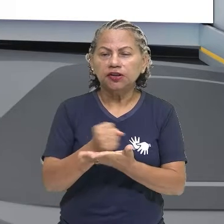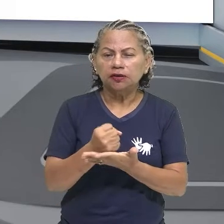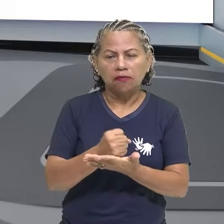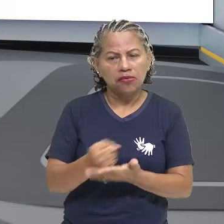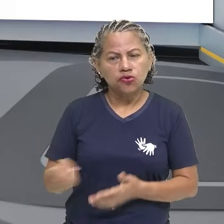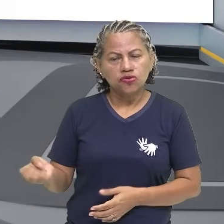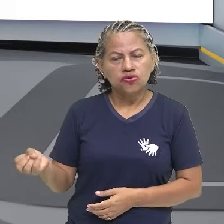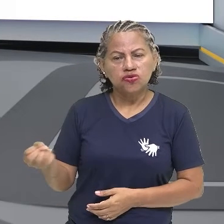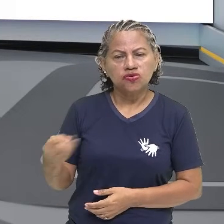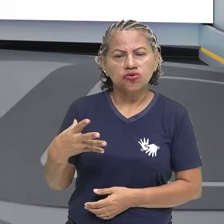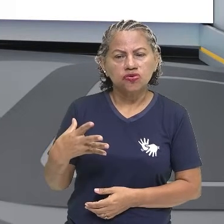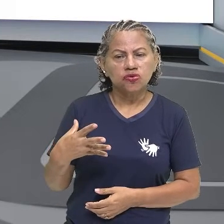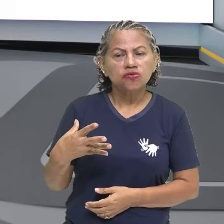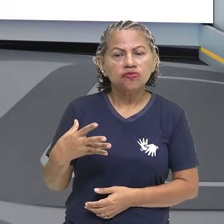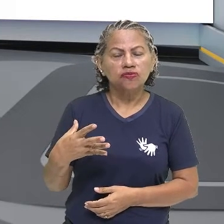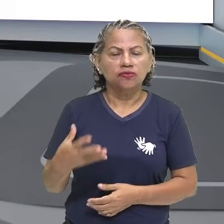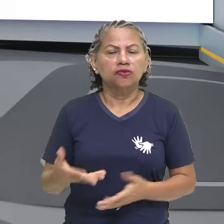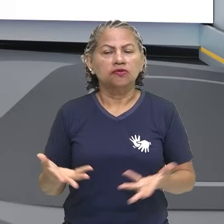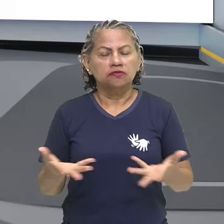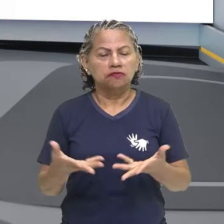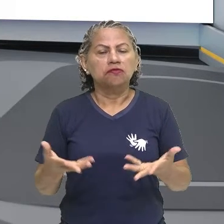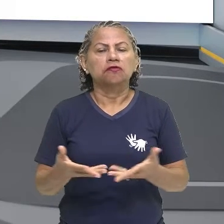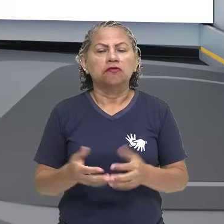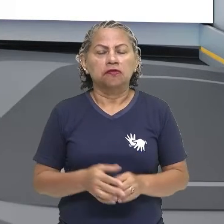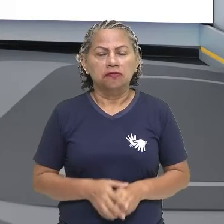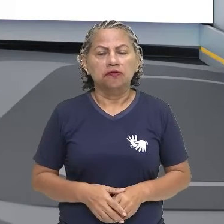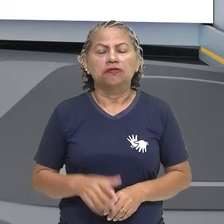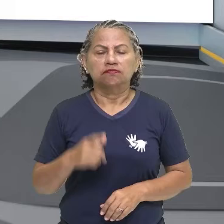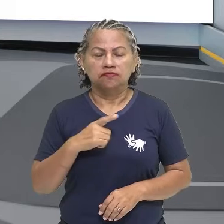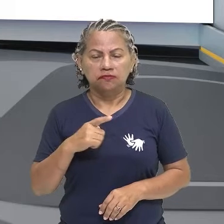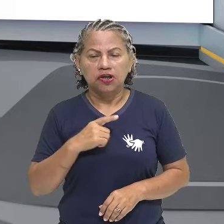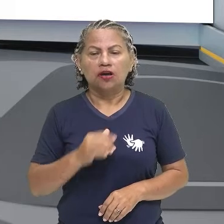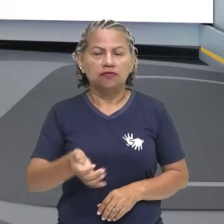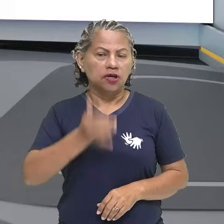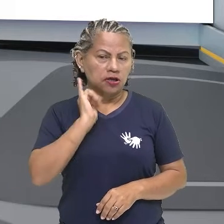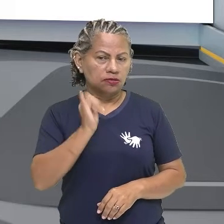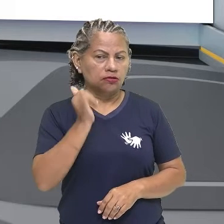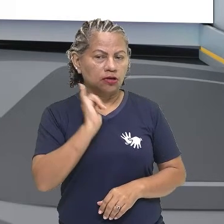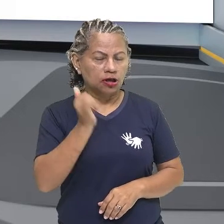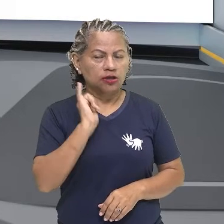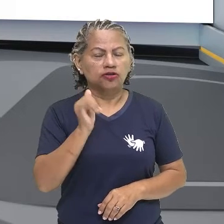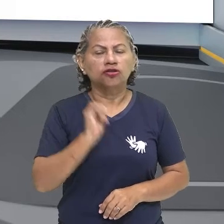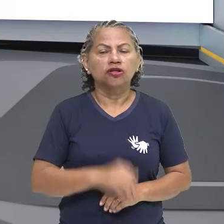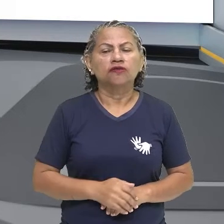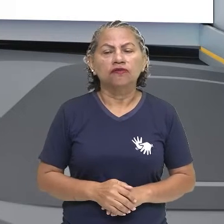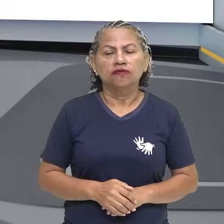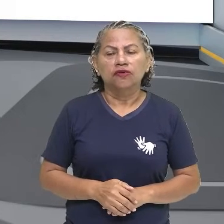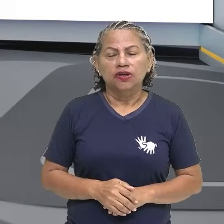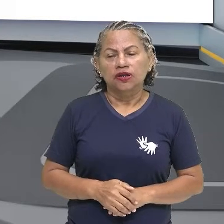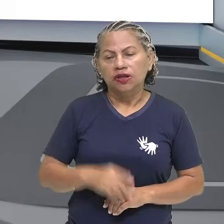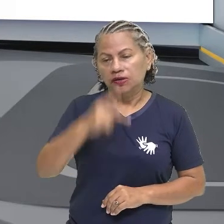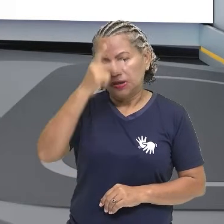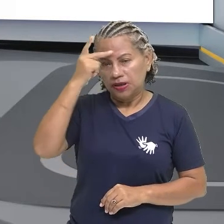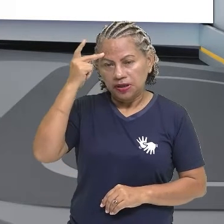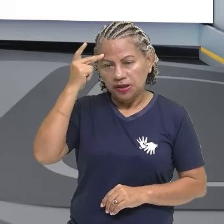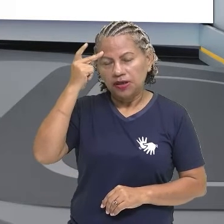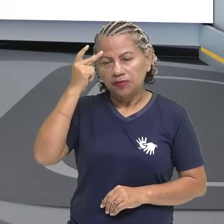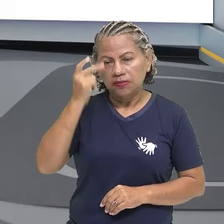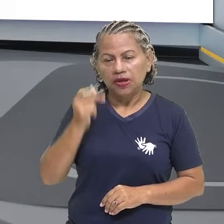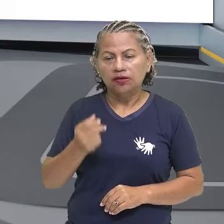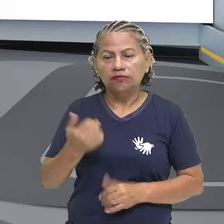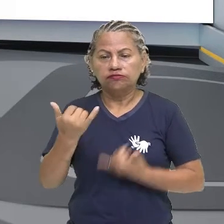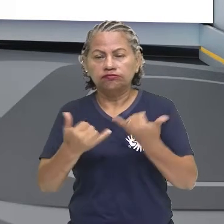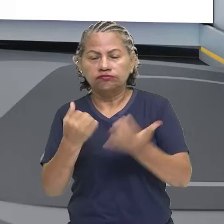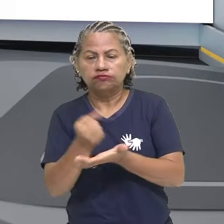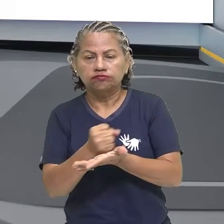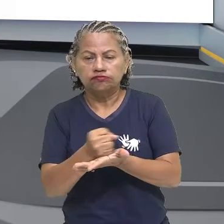modernos trabalham com narrativas que levam o jogador a experiências diversas, incluindo